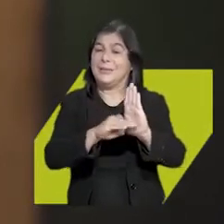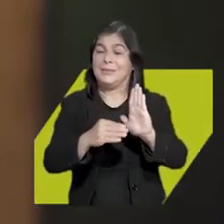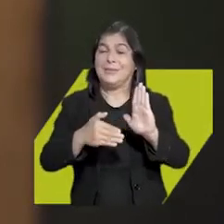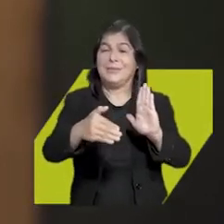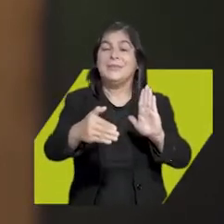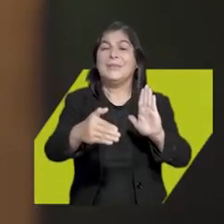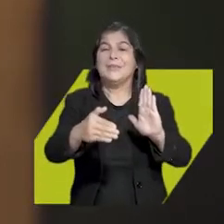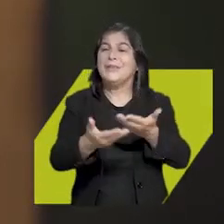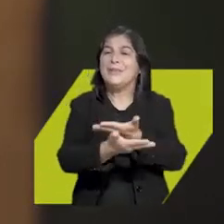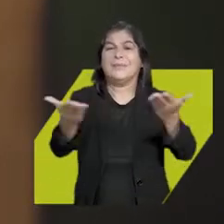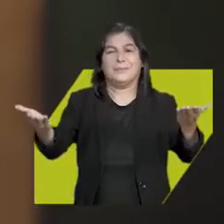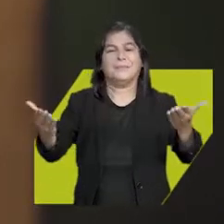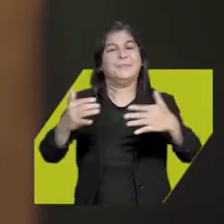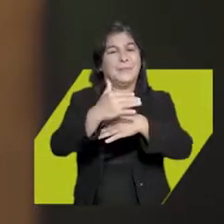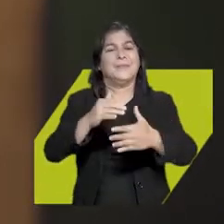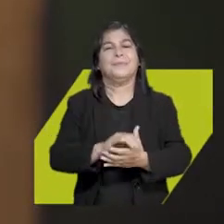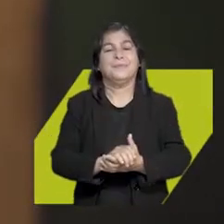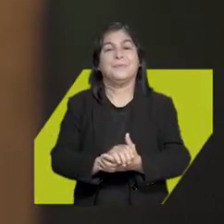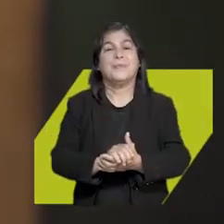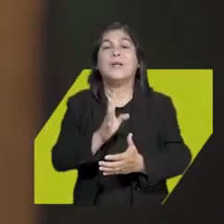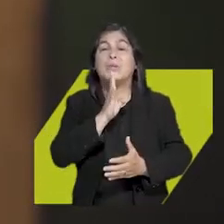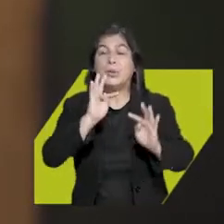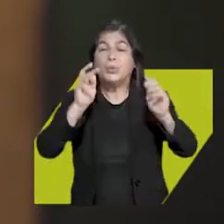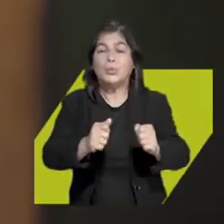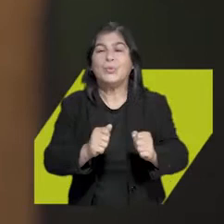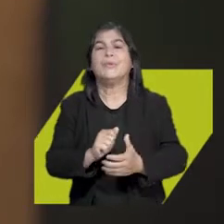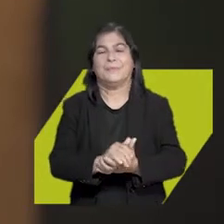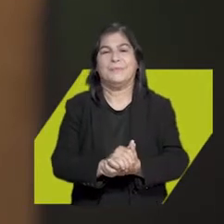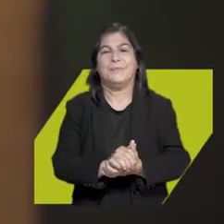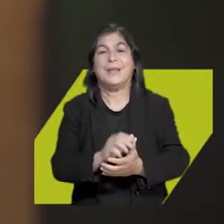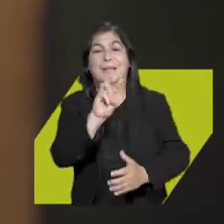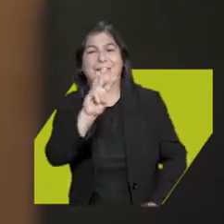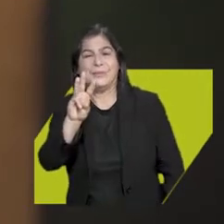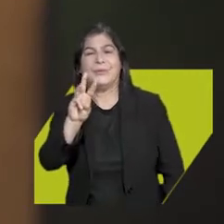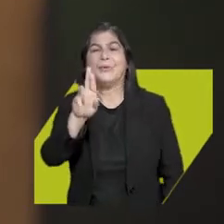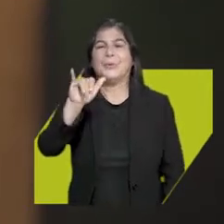plano de ação para nossa cidade. Para conhecê-lo por completo, acesse